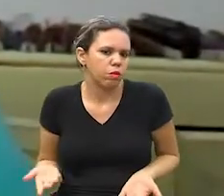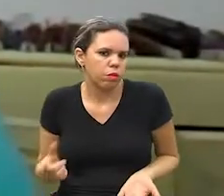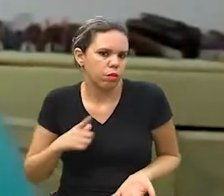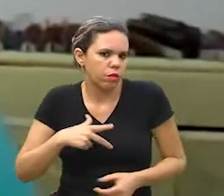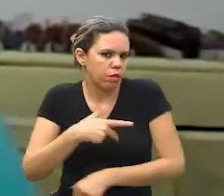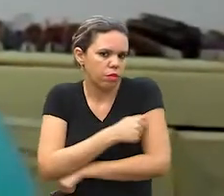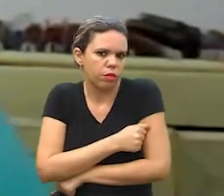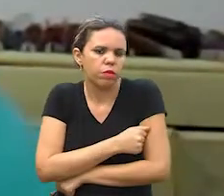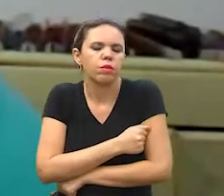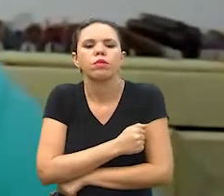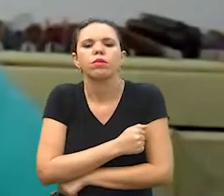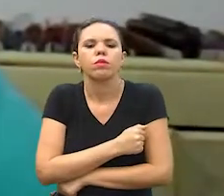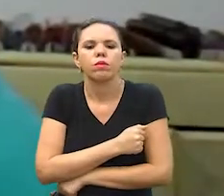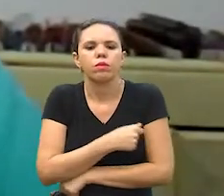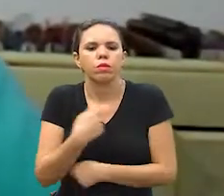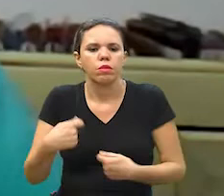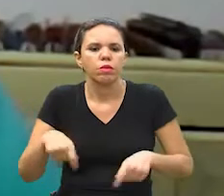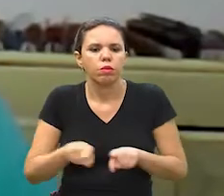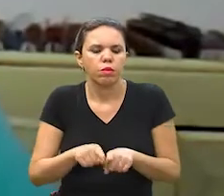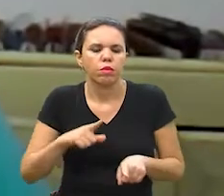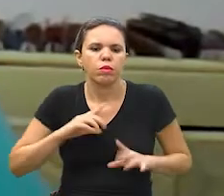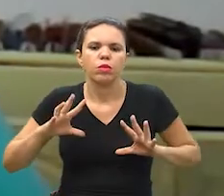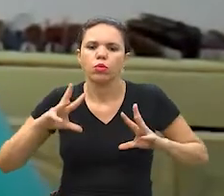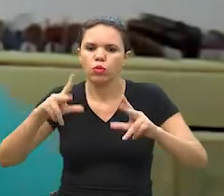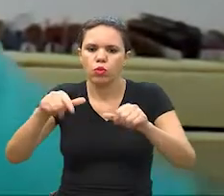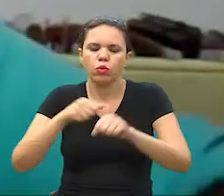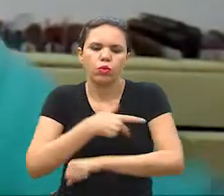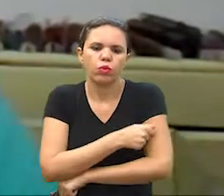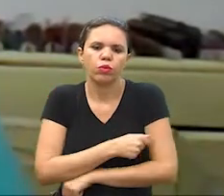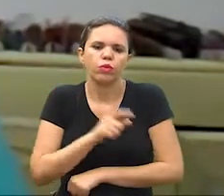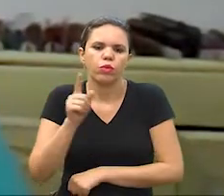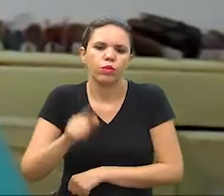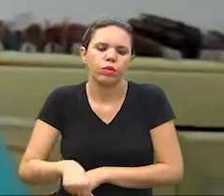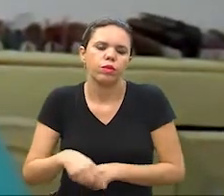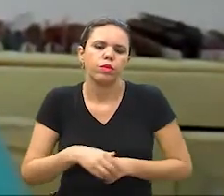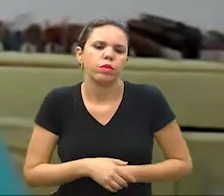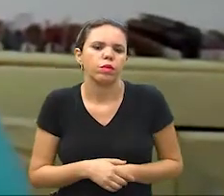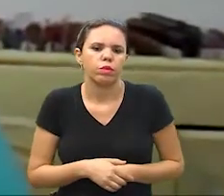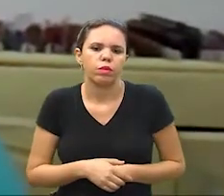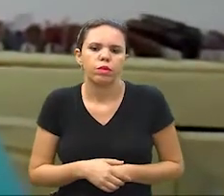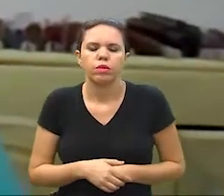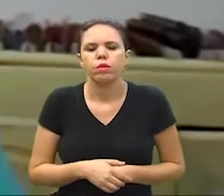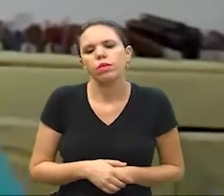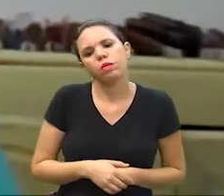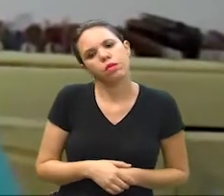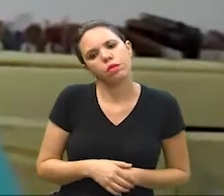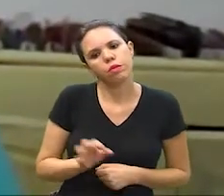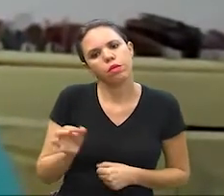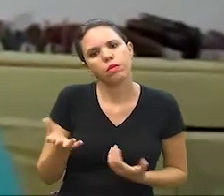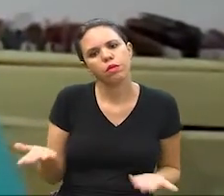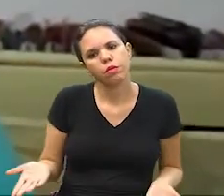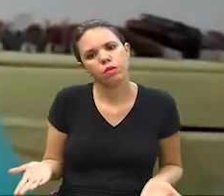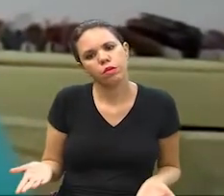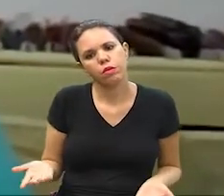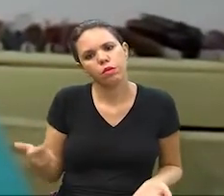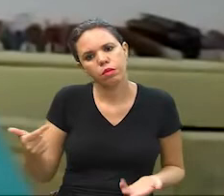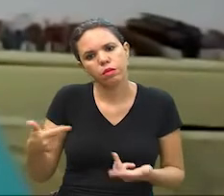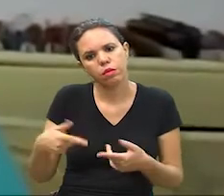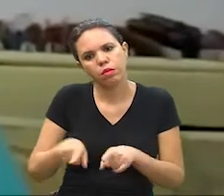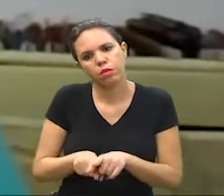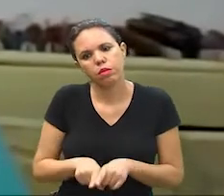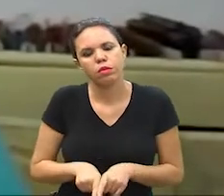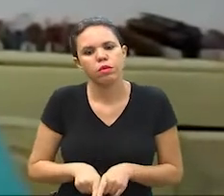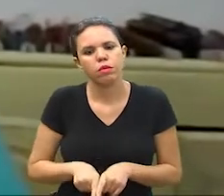ter a vacina, que tenha vacina para todo mundo. Isso é primordial, tá certo? Na segunda